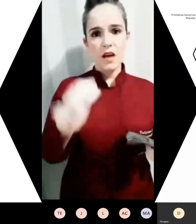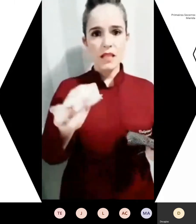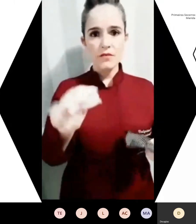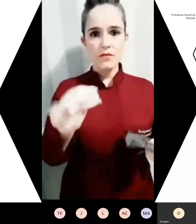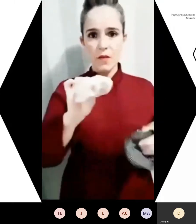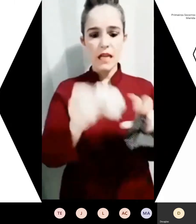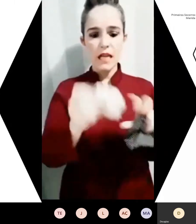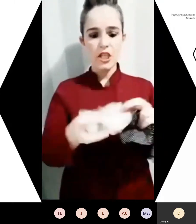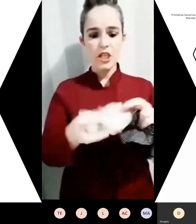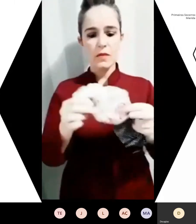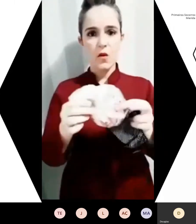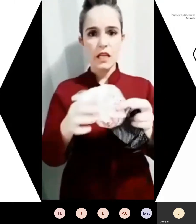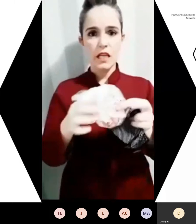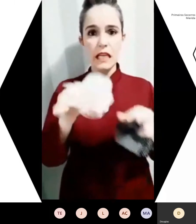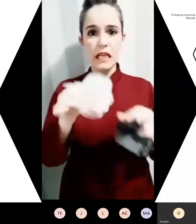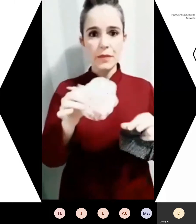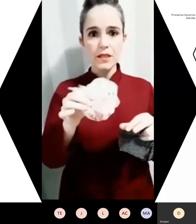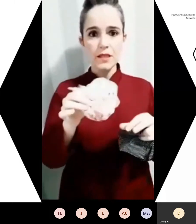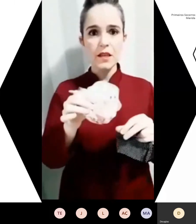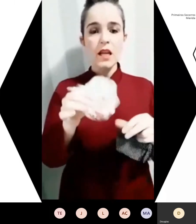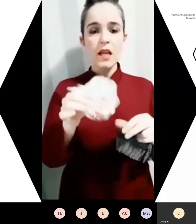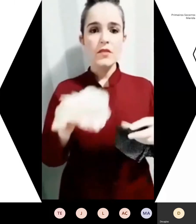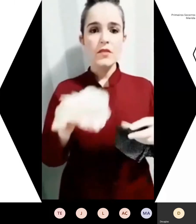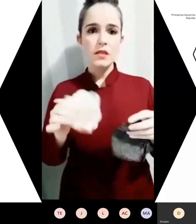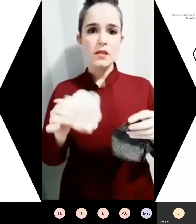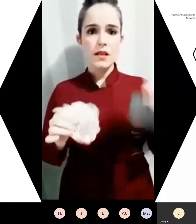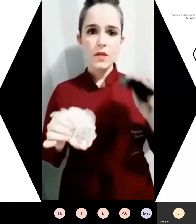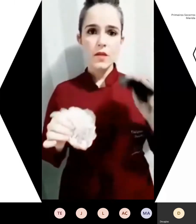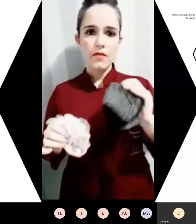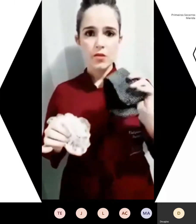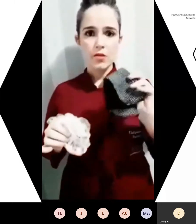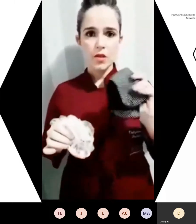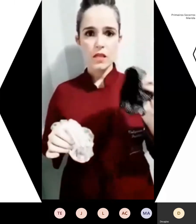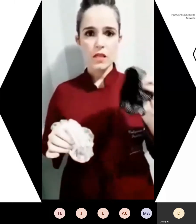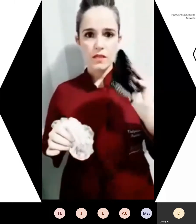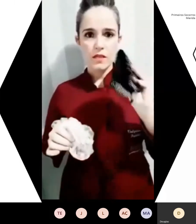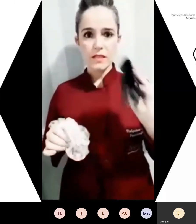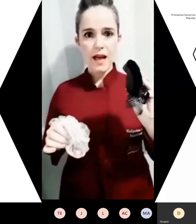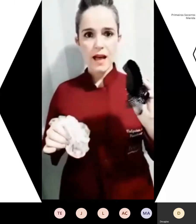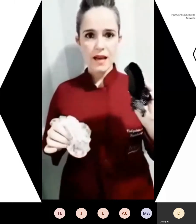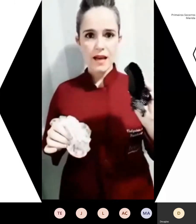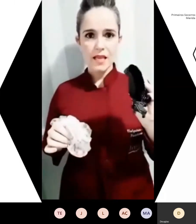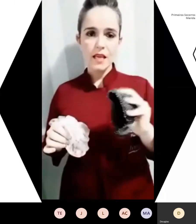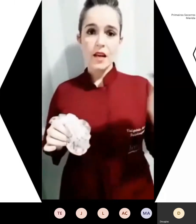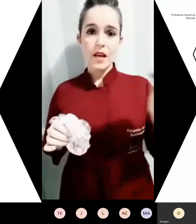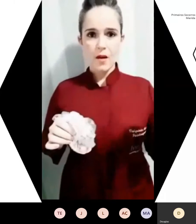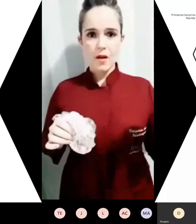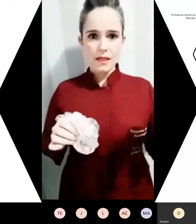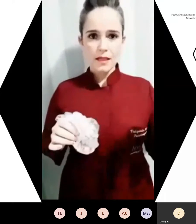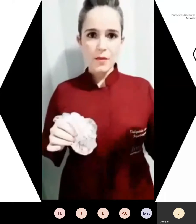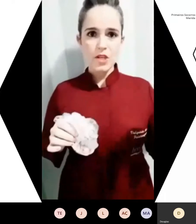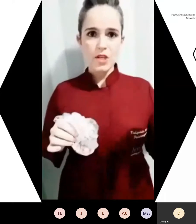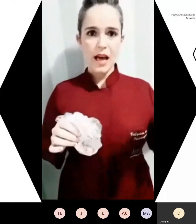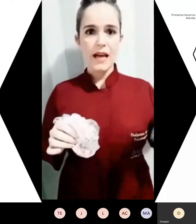vai estar guardadinha numa sacolinha limpa, que você deu um intervalo de 2 horas, você vai descartar essa aqui,